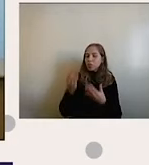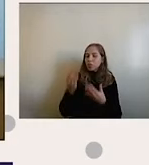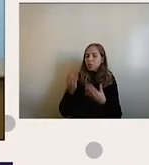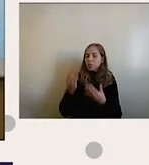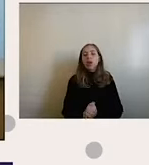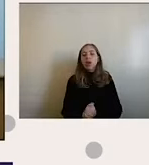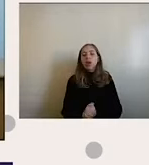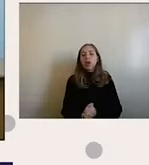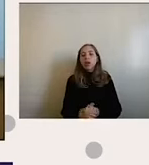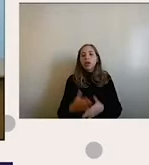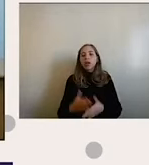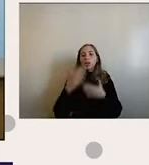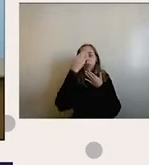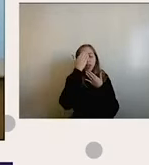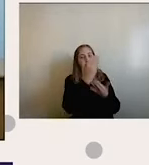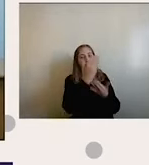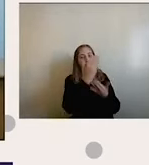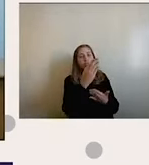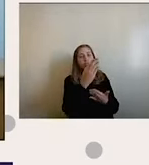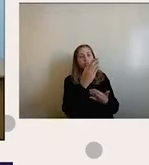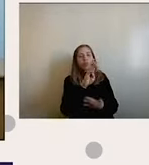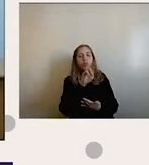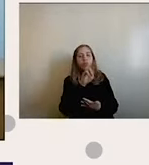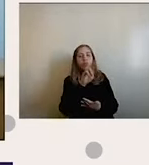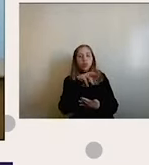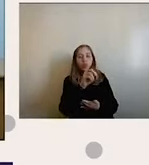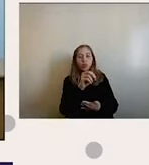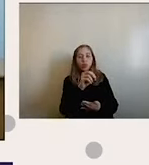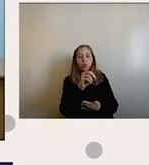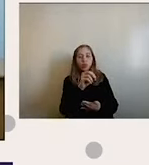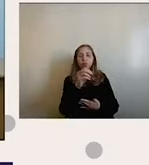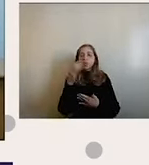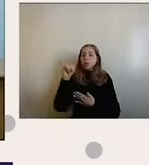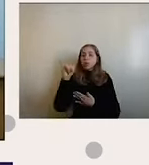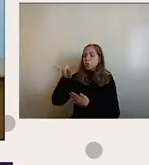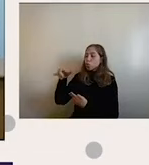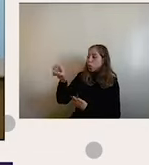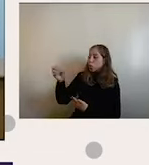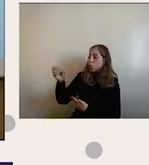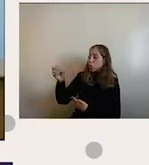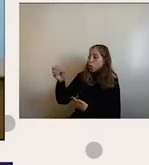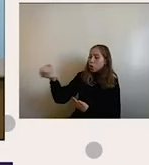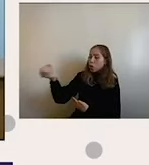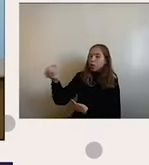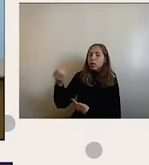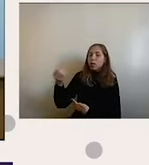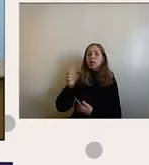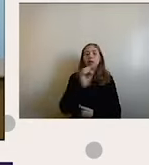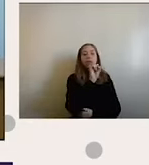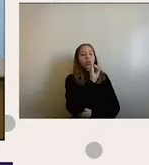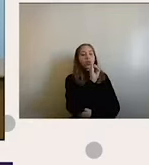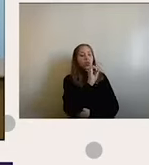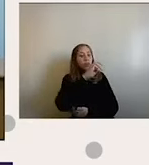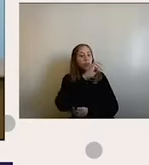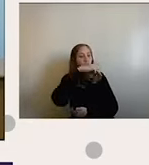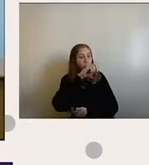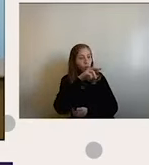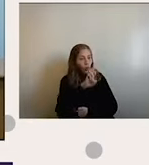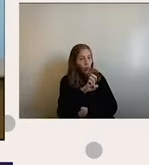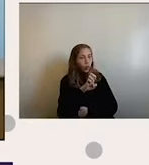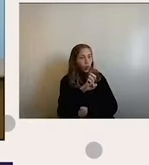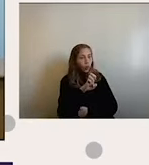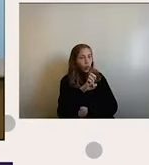ao João. Muito obrigado a Simone. A conversa está boa, mas nós vamos ter que encerrar por